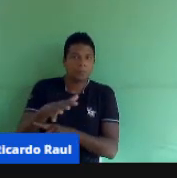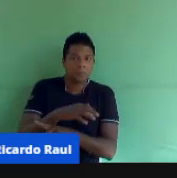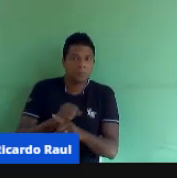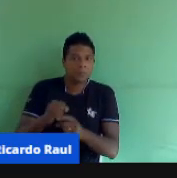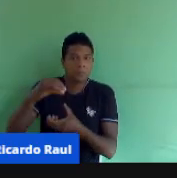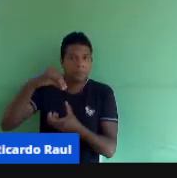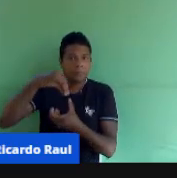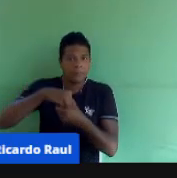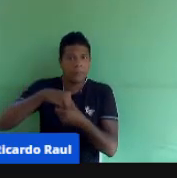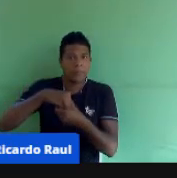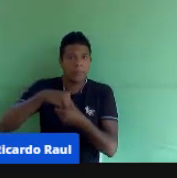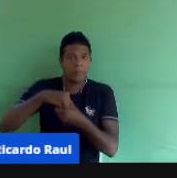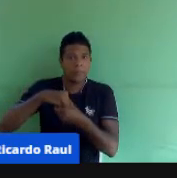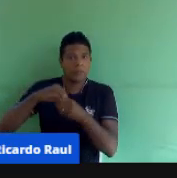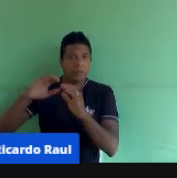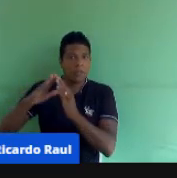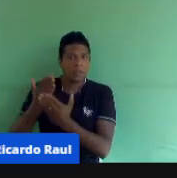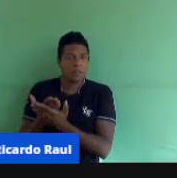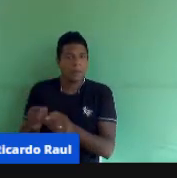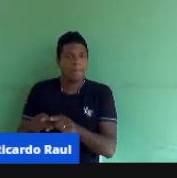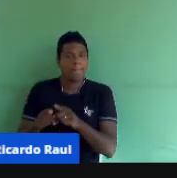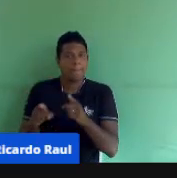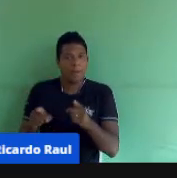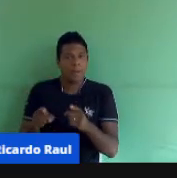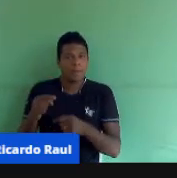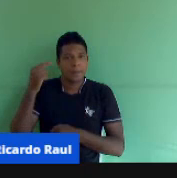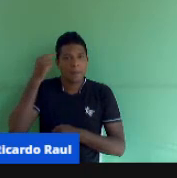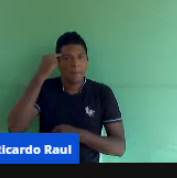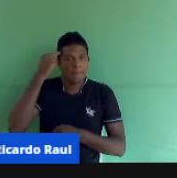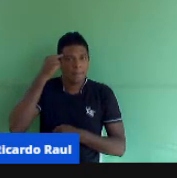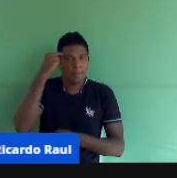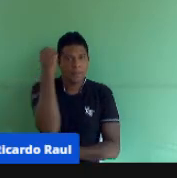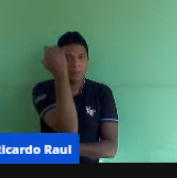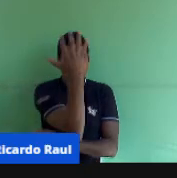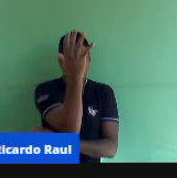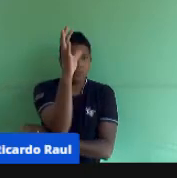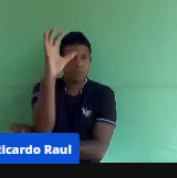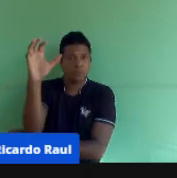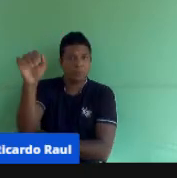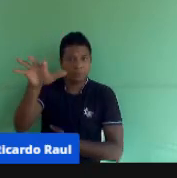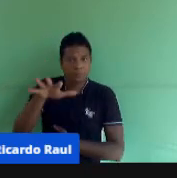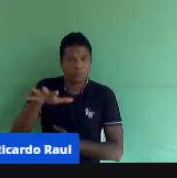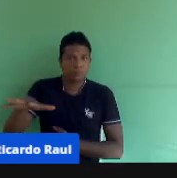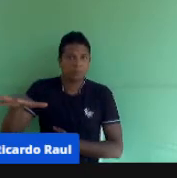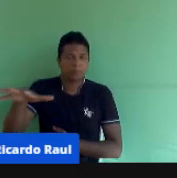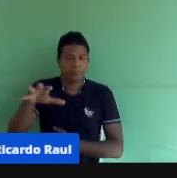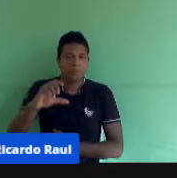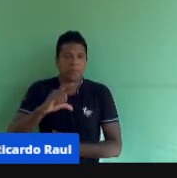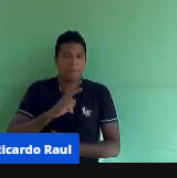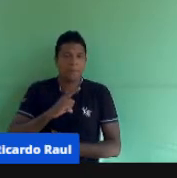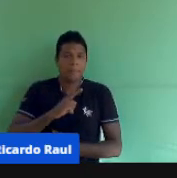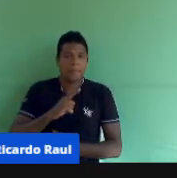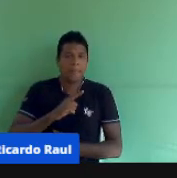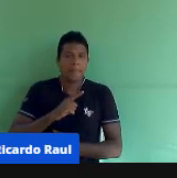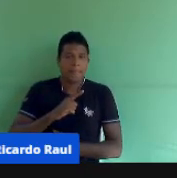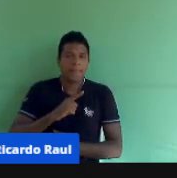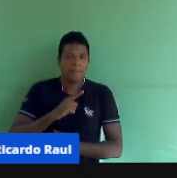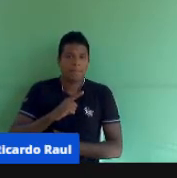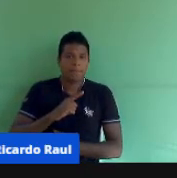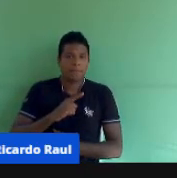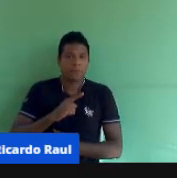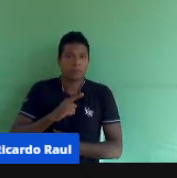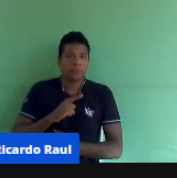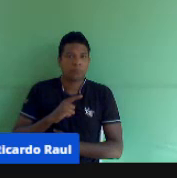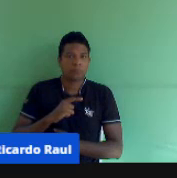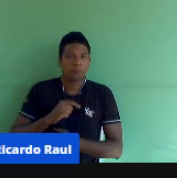escola, mas pensando o ambiente na sua totalidade. E aí sim você tem a garantia de